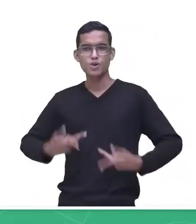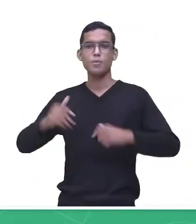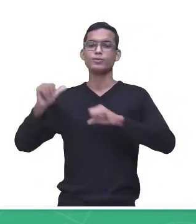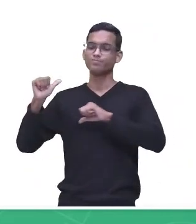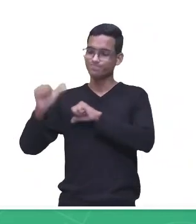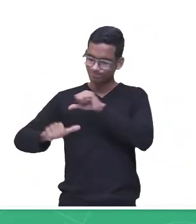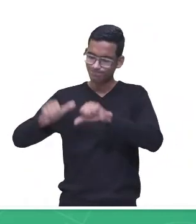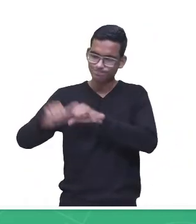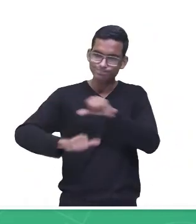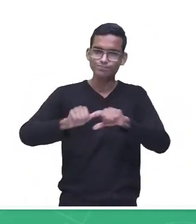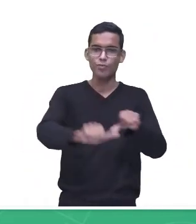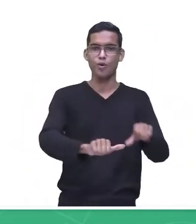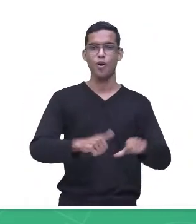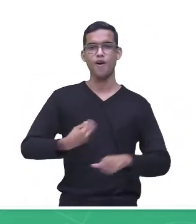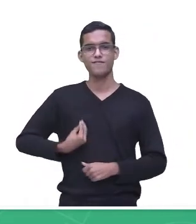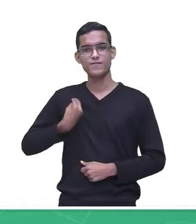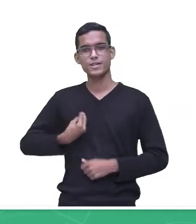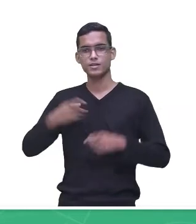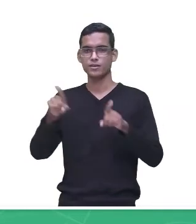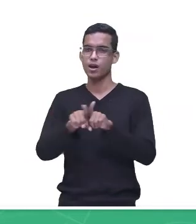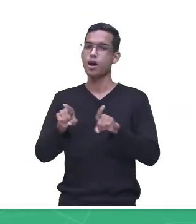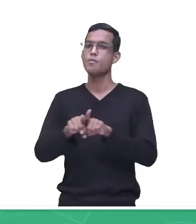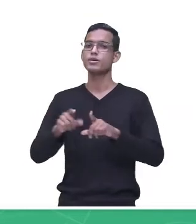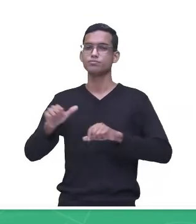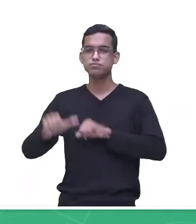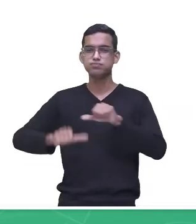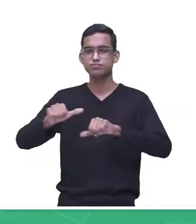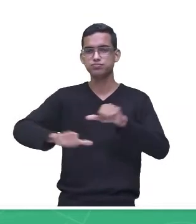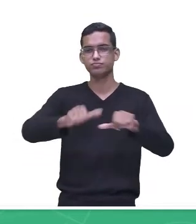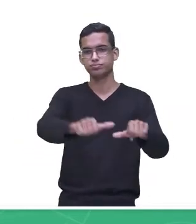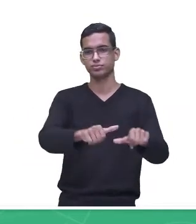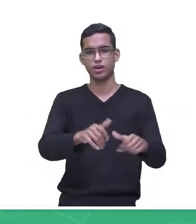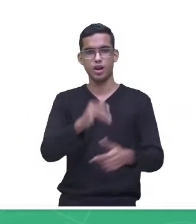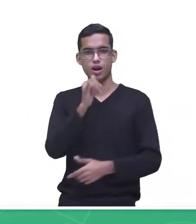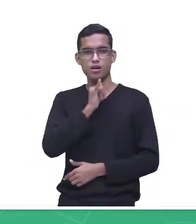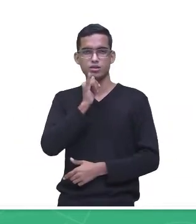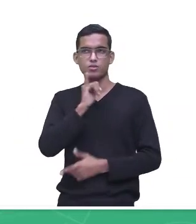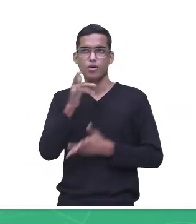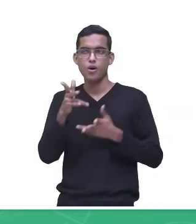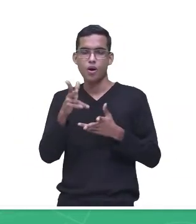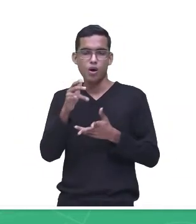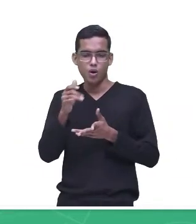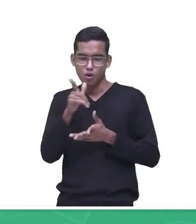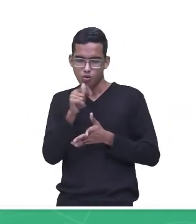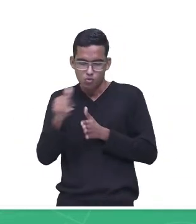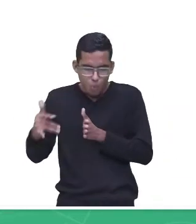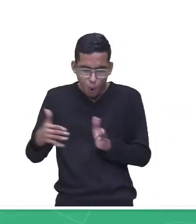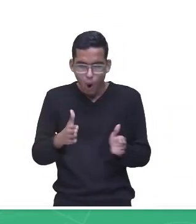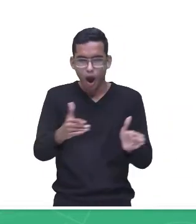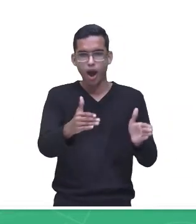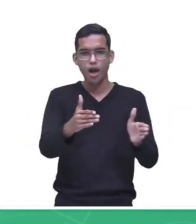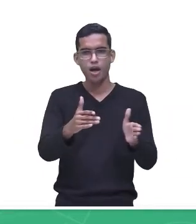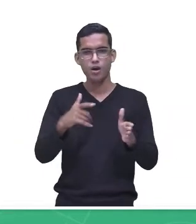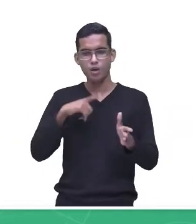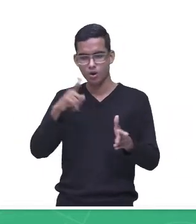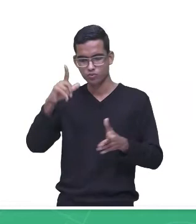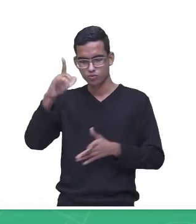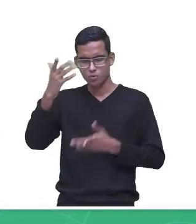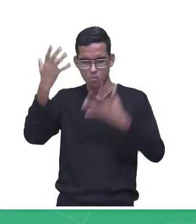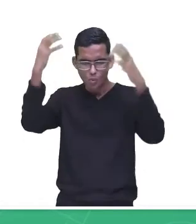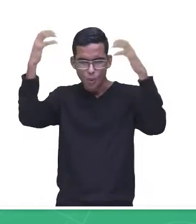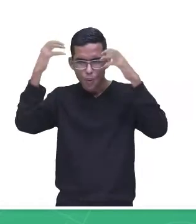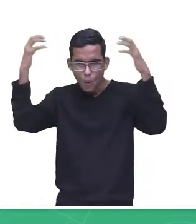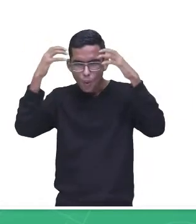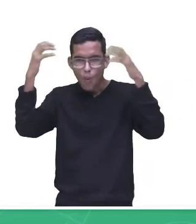né? Ninguém se banha no mesmo rio duas vezes, porque aquelas águas não são mais iguais. Eu me banhei de manhã, quando eu for me banhar à tarde, já